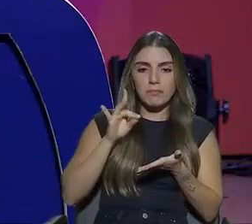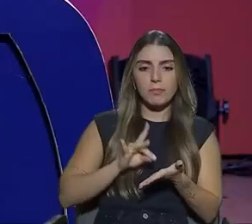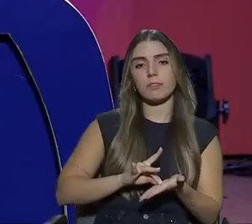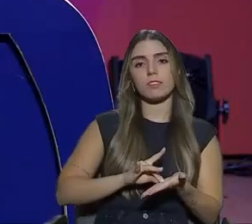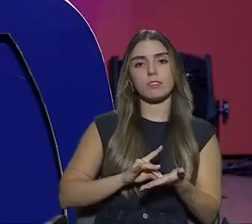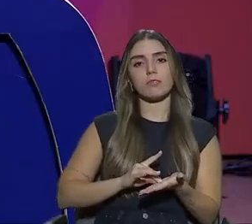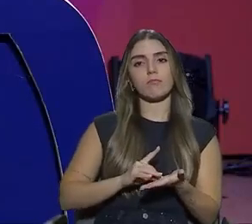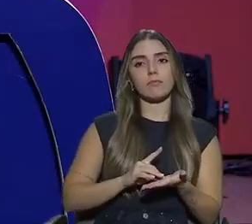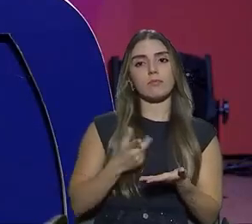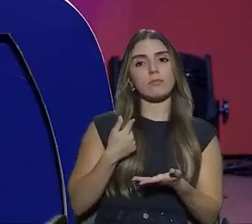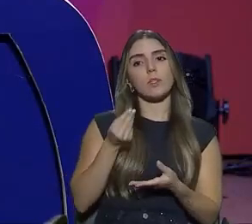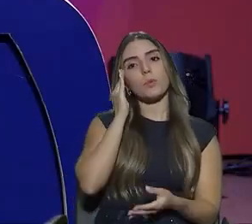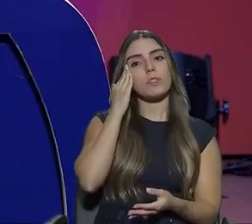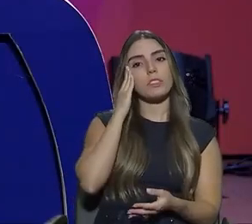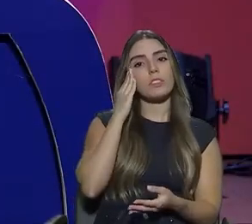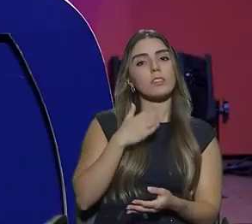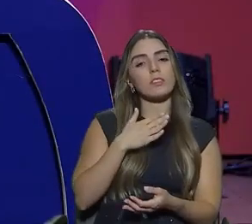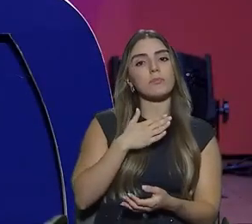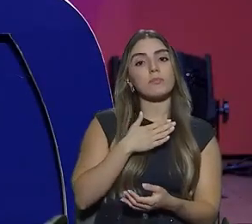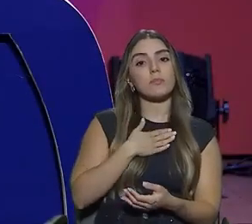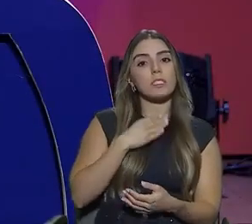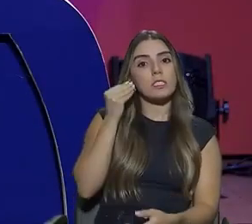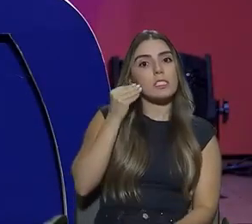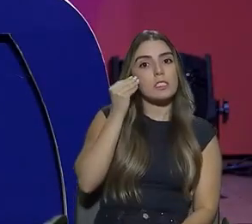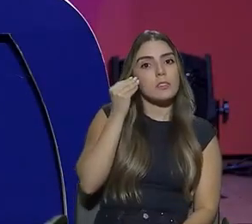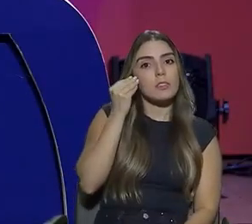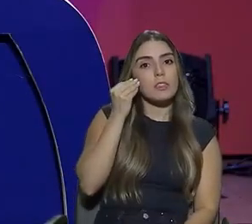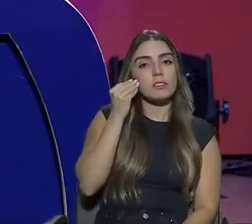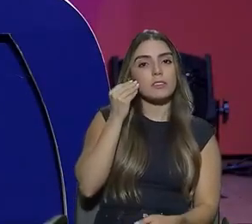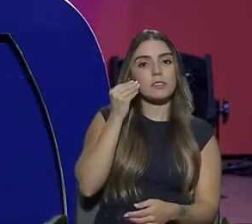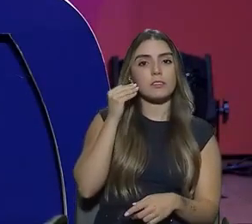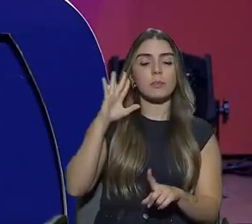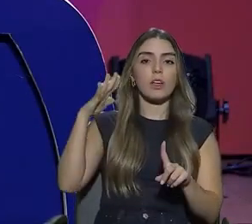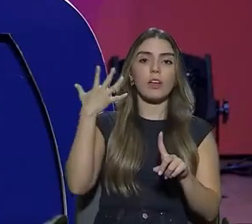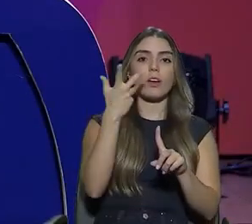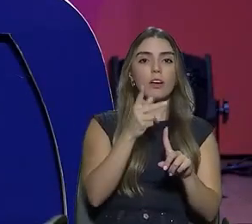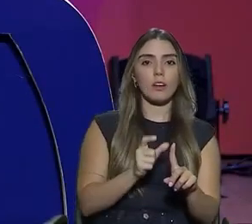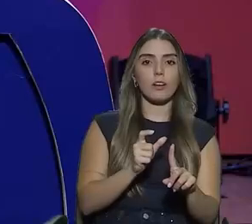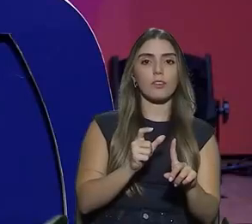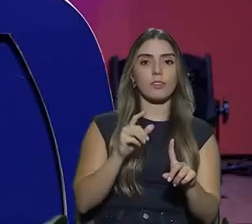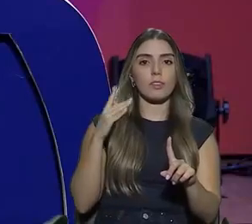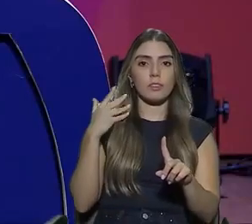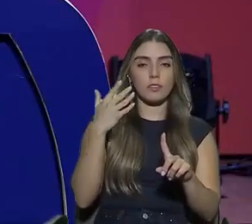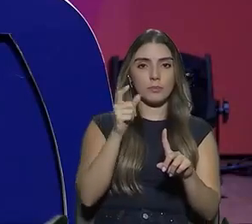de experiência biográfica, enfim, também poderia servir, né, para transformar em literatura.